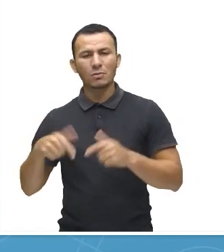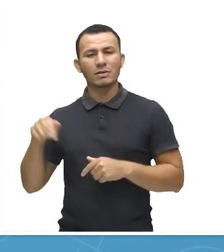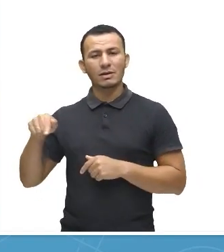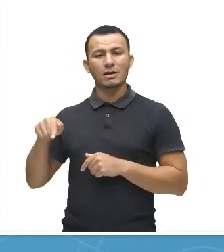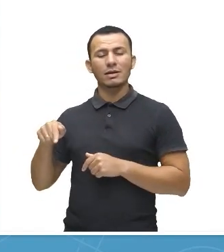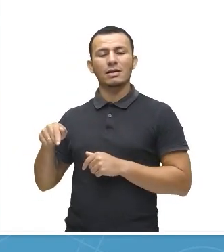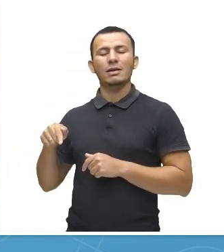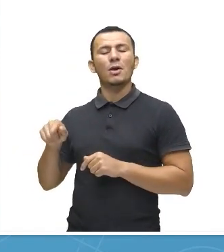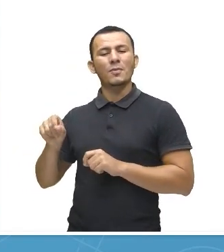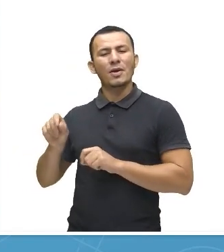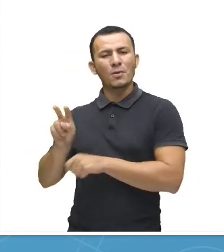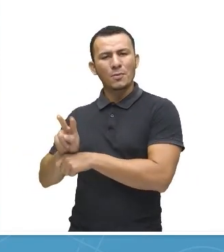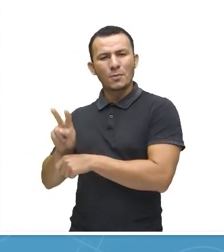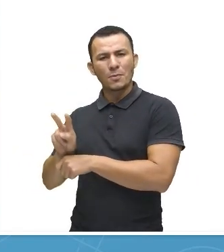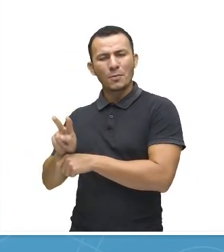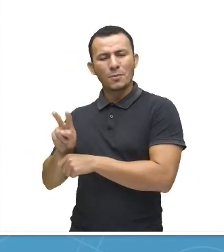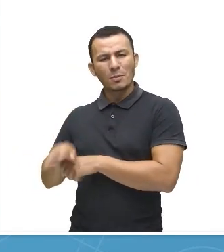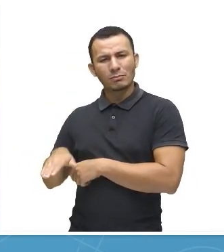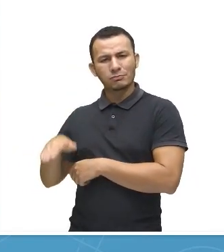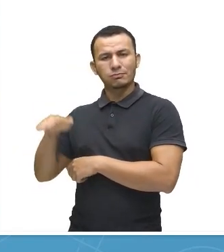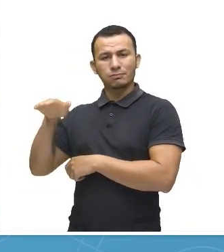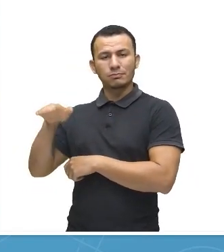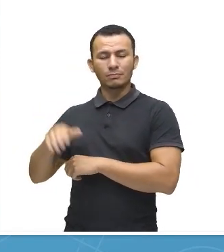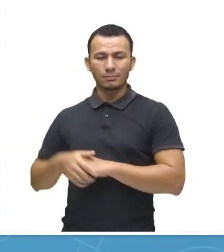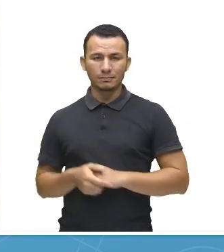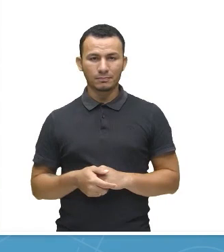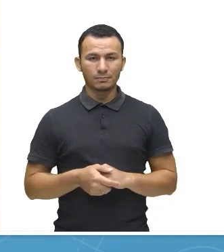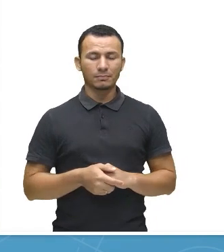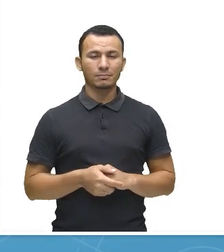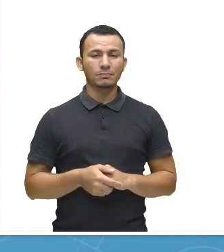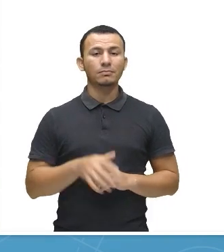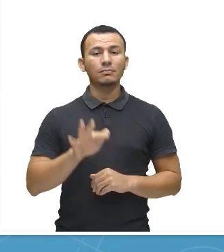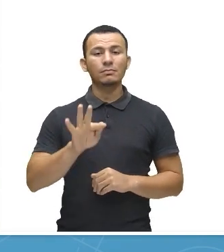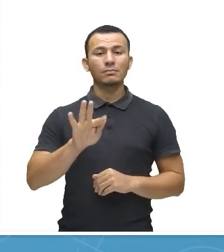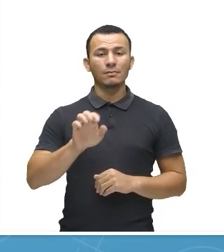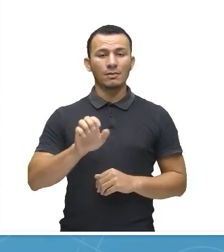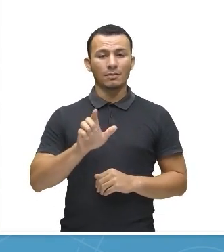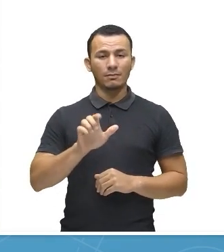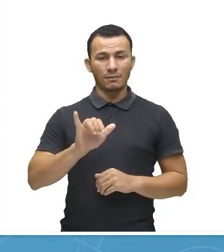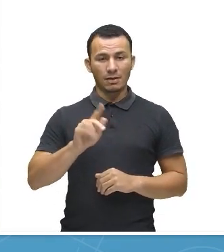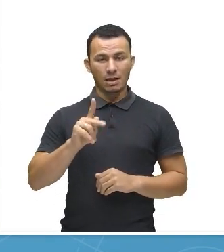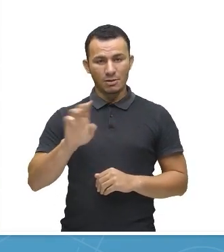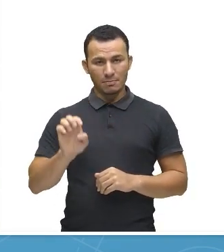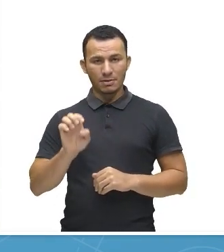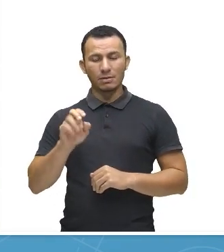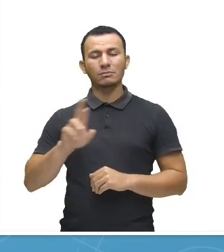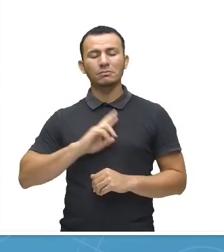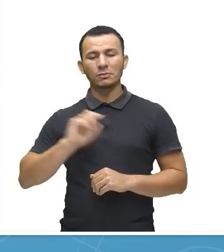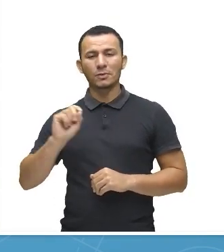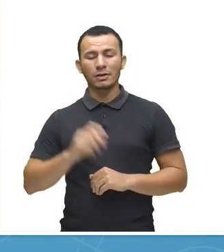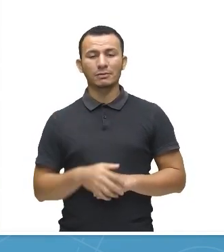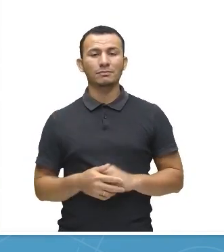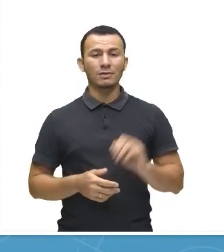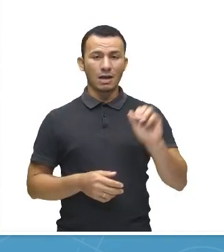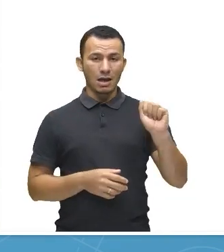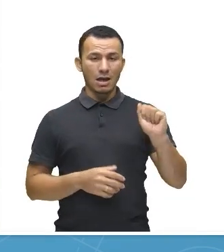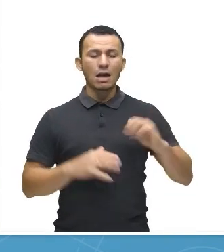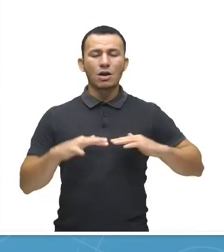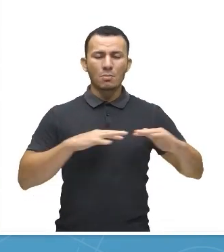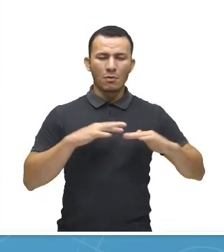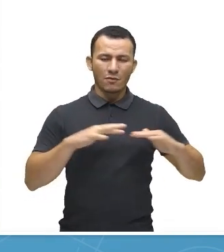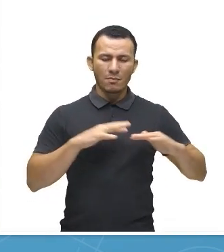criação. Vamos ver a outra participação. Felipe respondeu o seguinte: letra A,